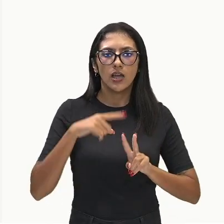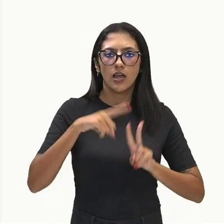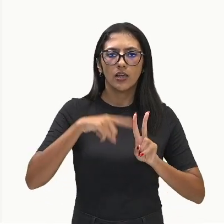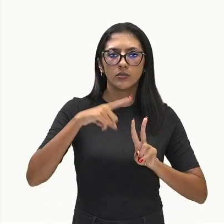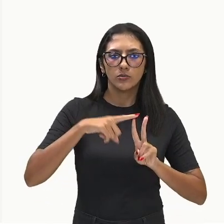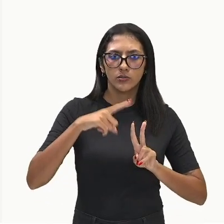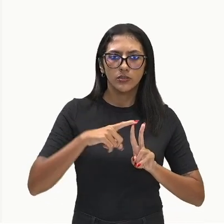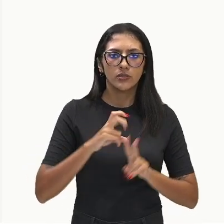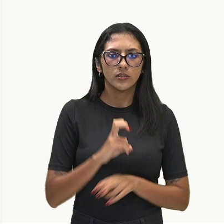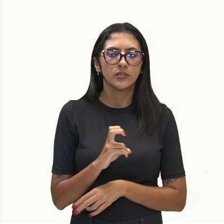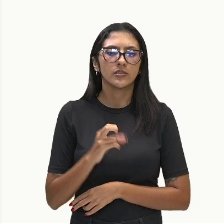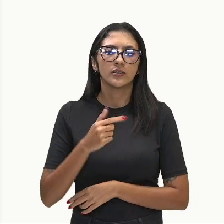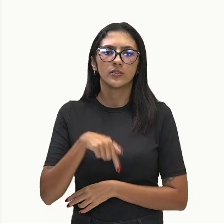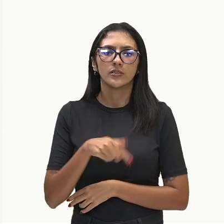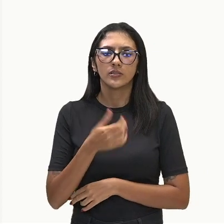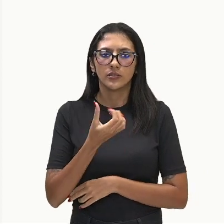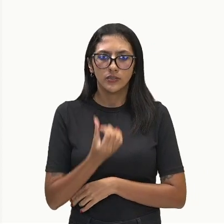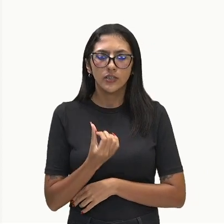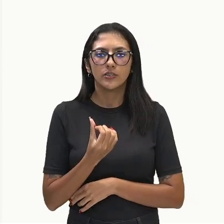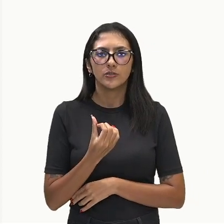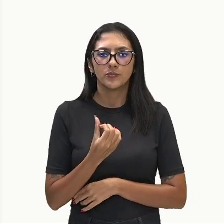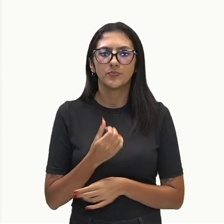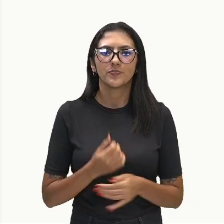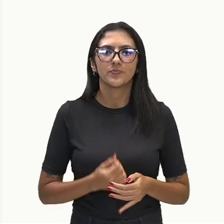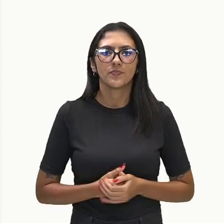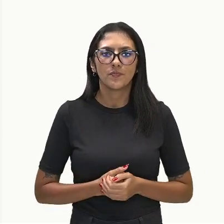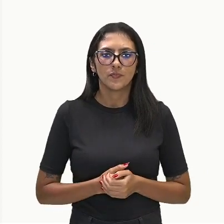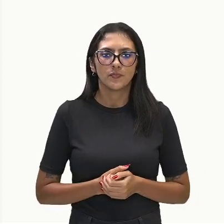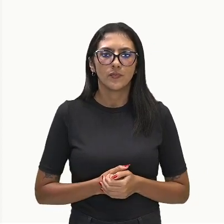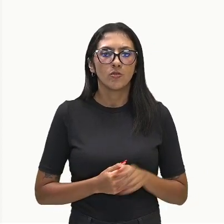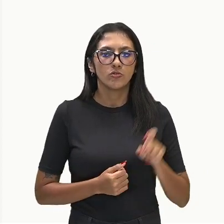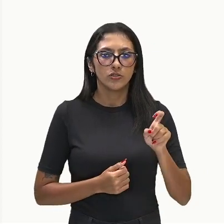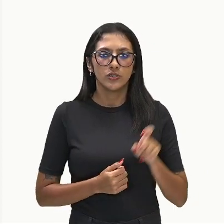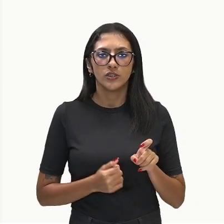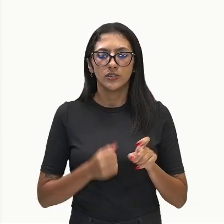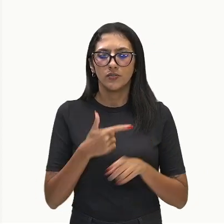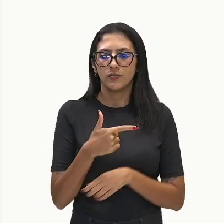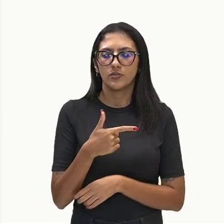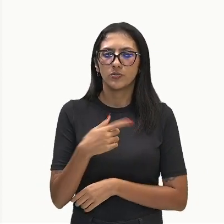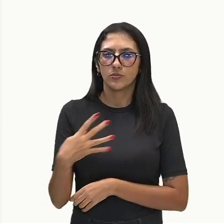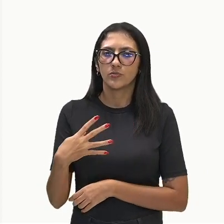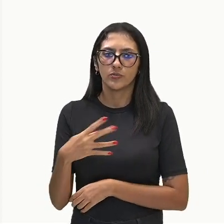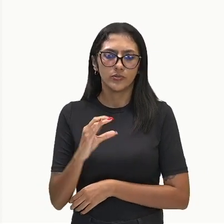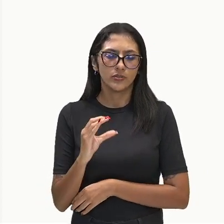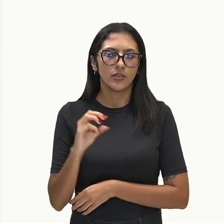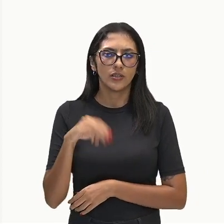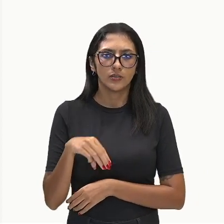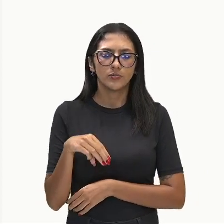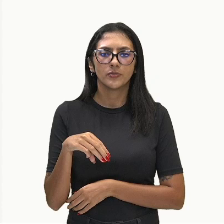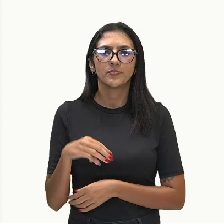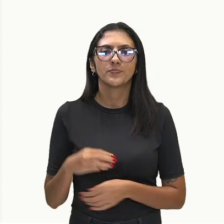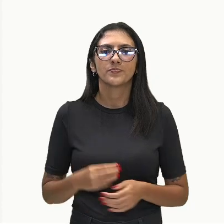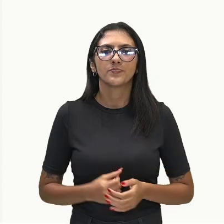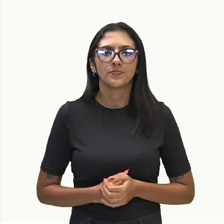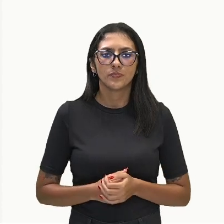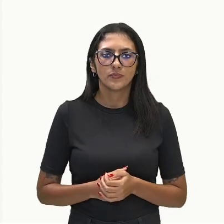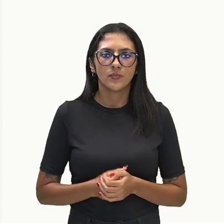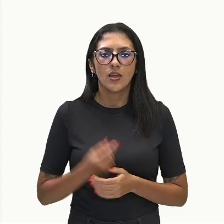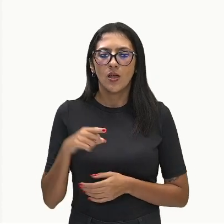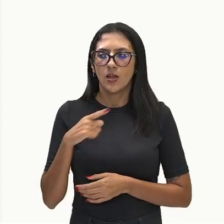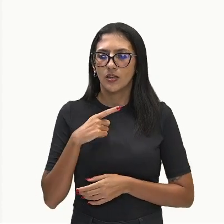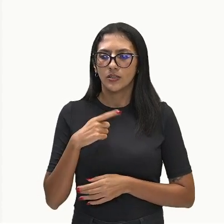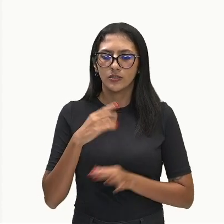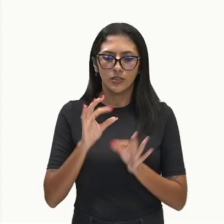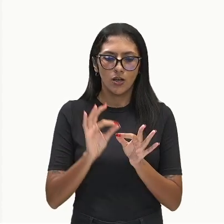é uma raiz exata. É igual a 24 centímetros. E é o valor da altura